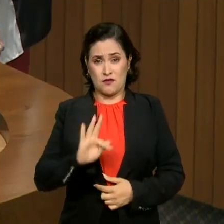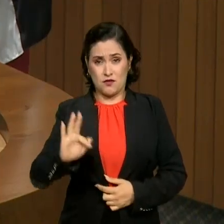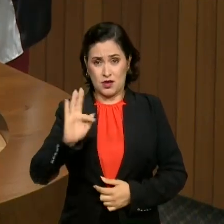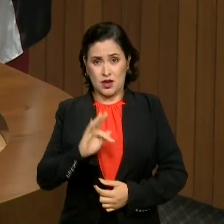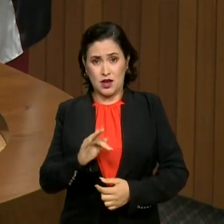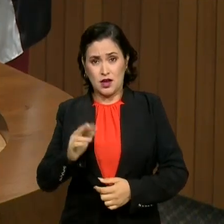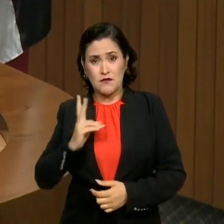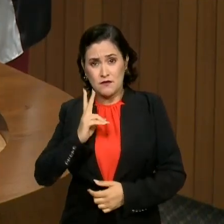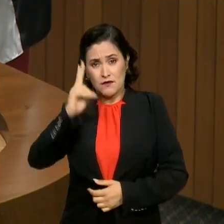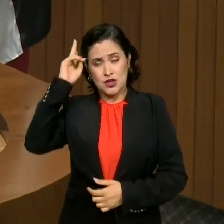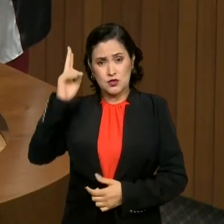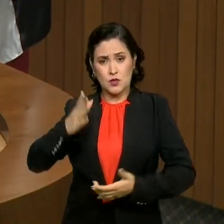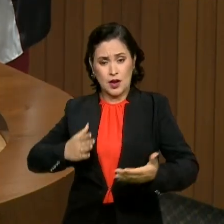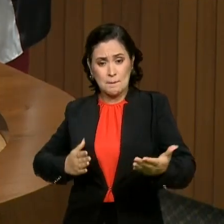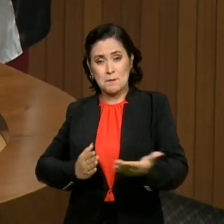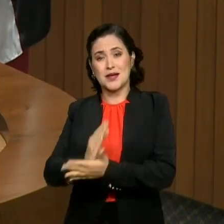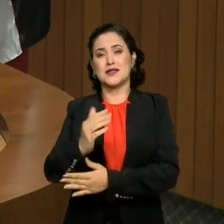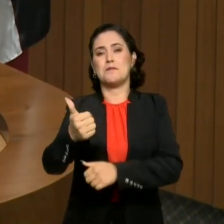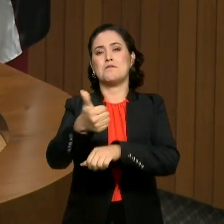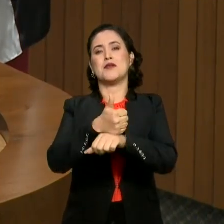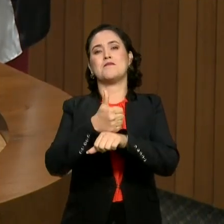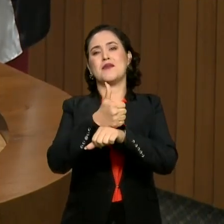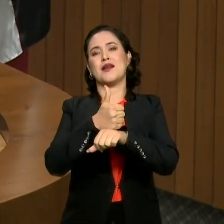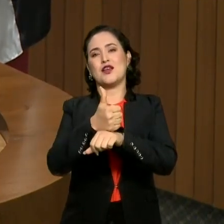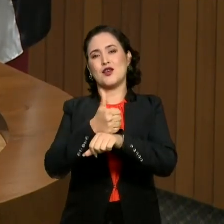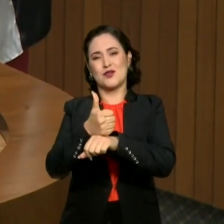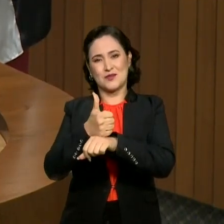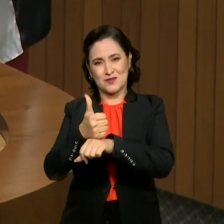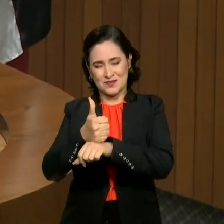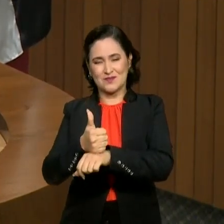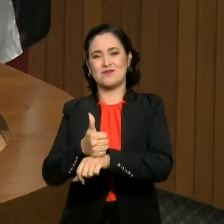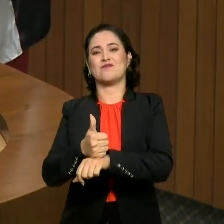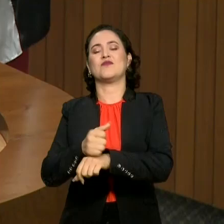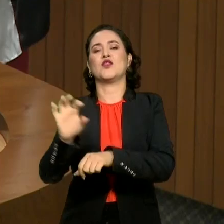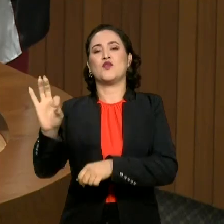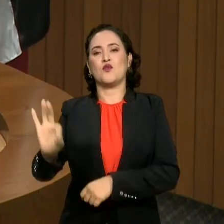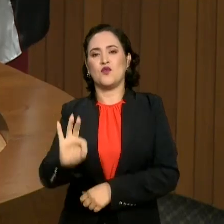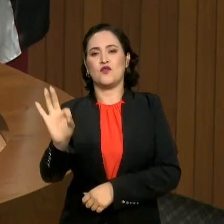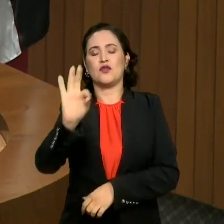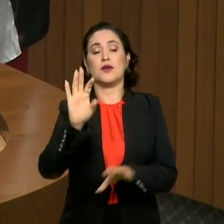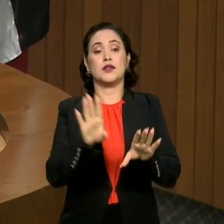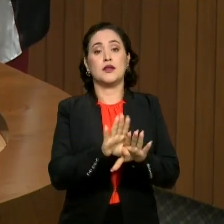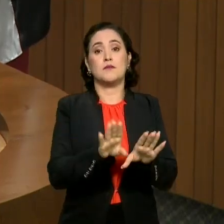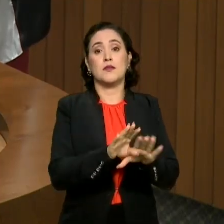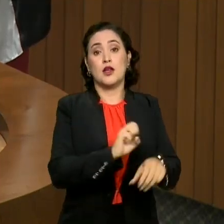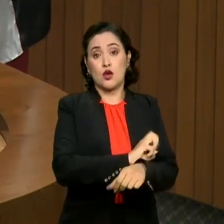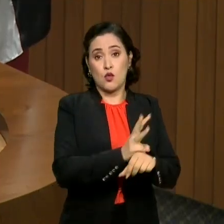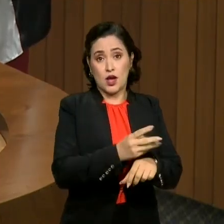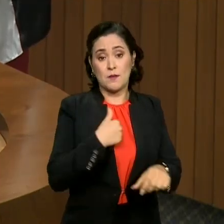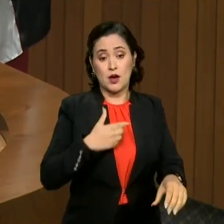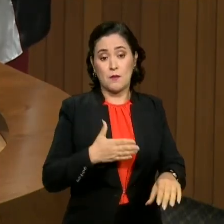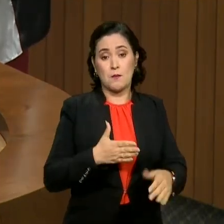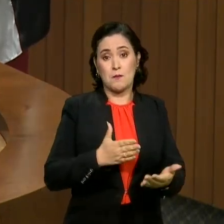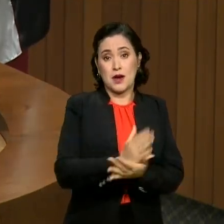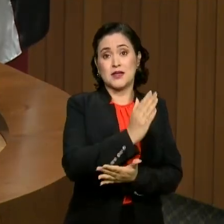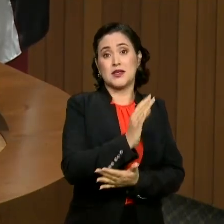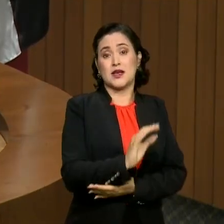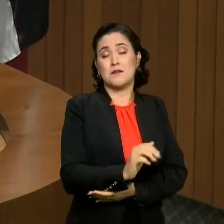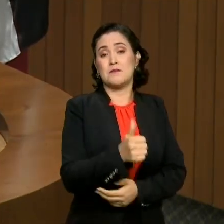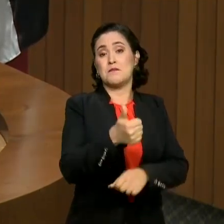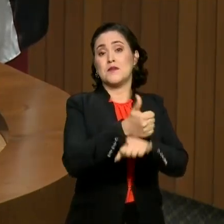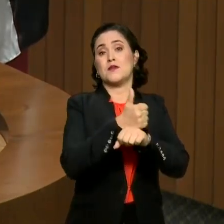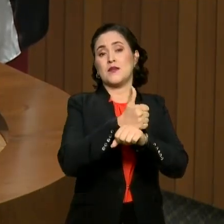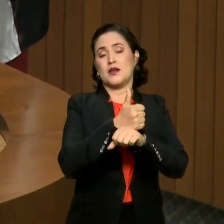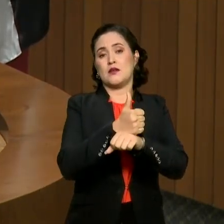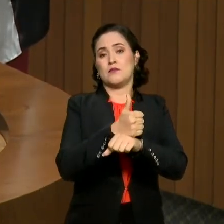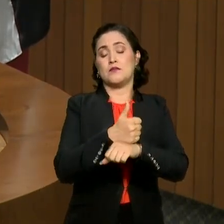passei em primeiro lugar na Universidade Estadual do Maranhão, concluí um doutorado com 29 anos, acho que ele não sabe nem o que é um doutorado